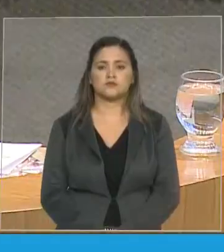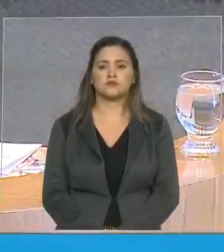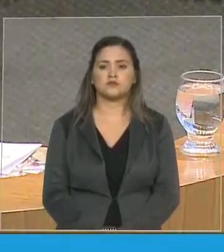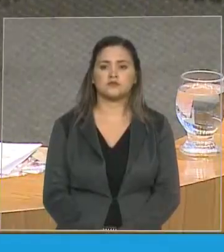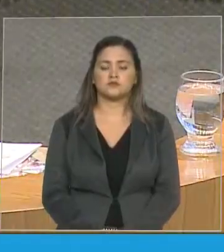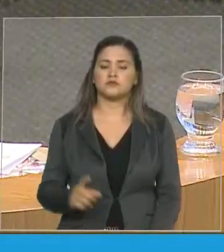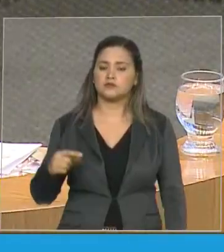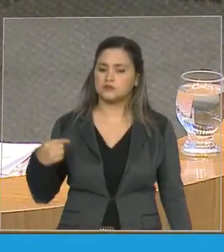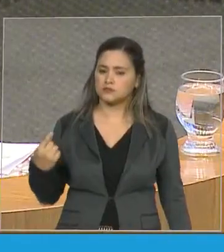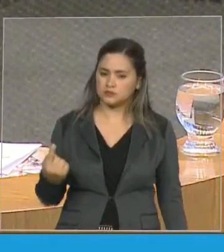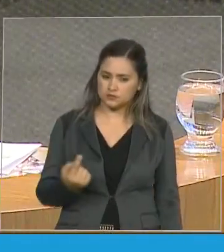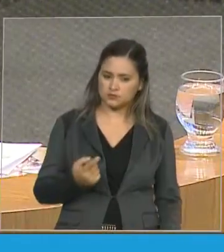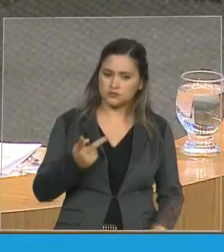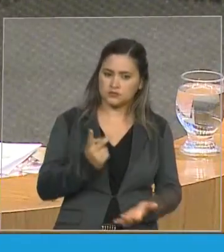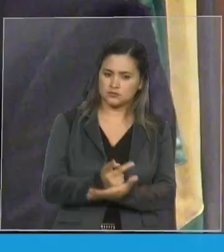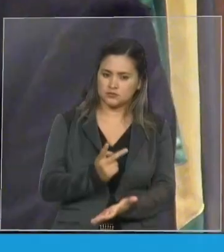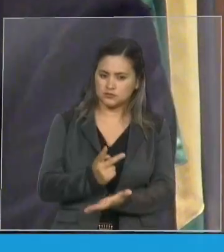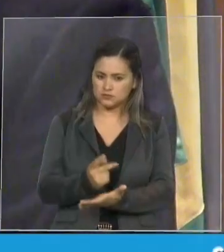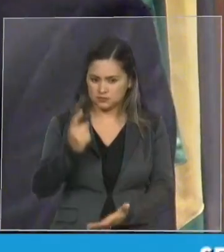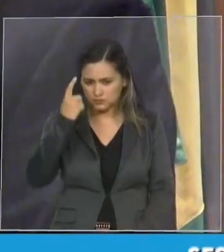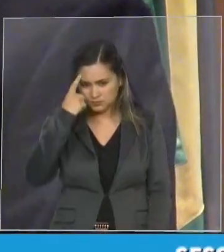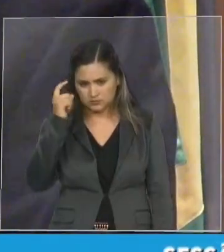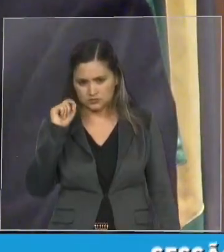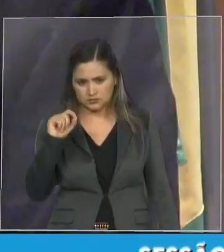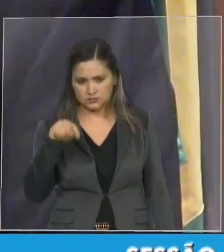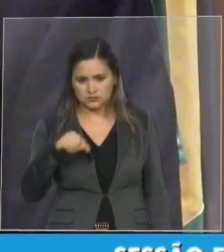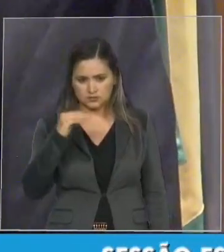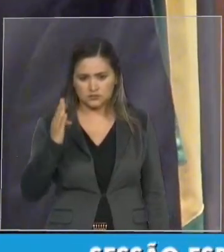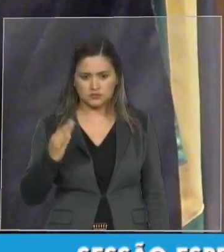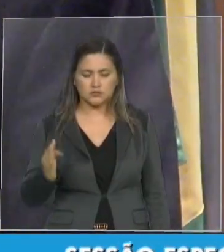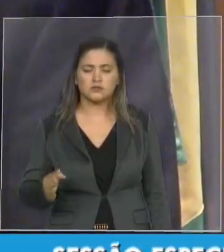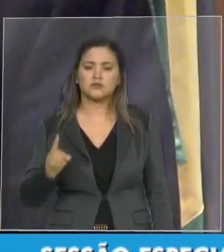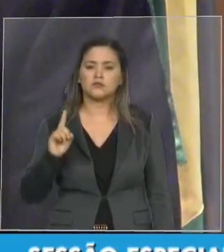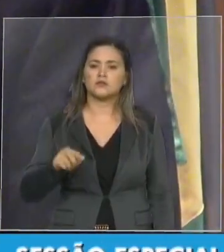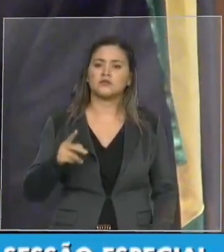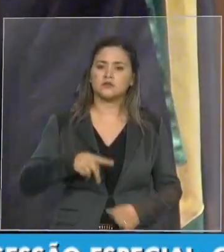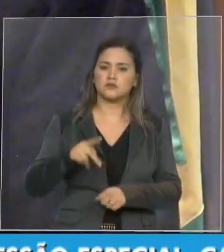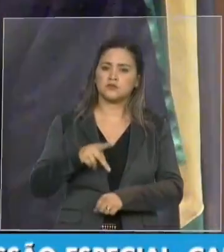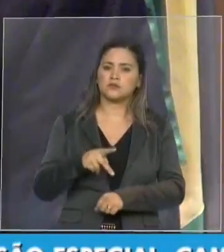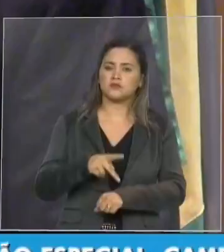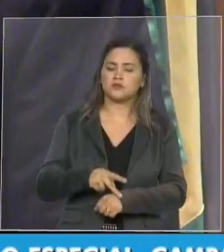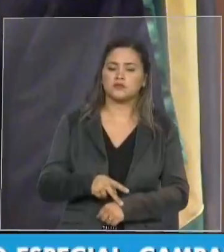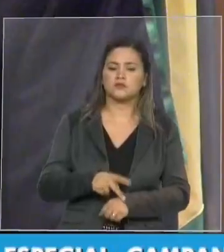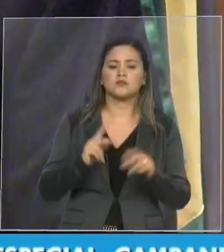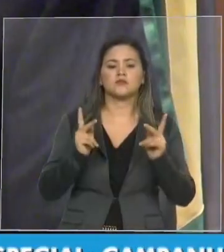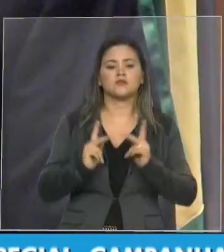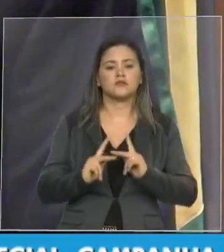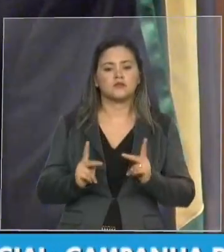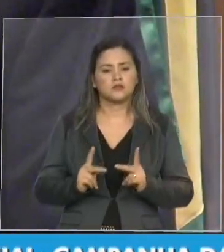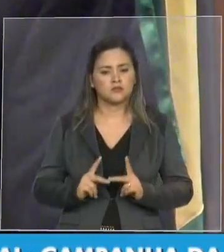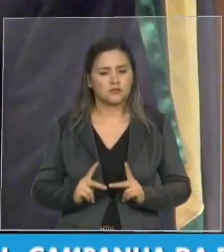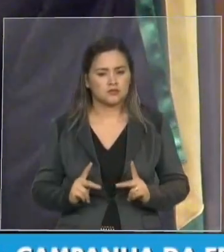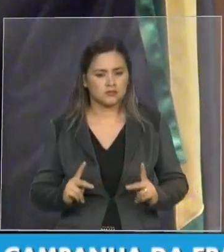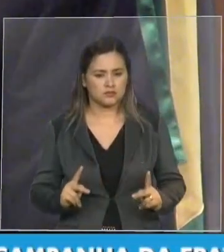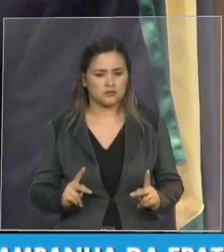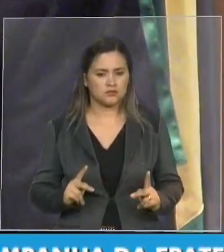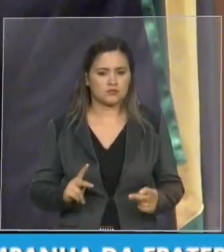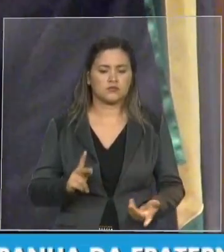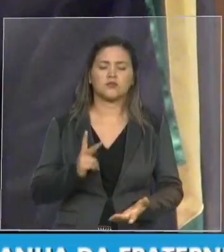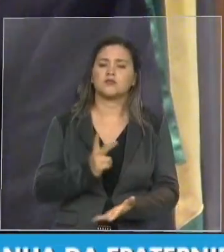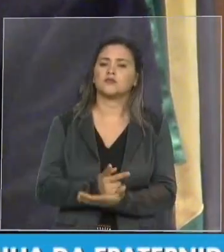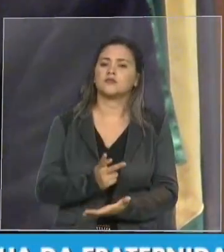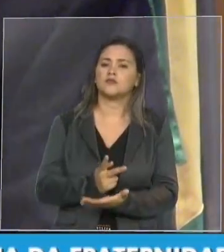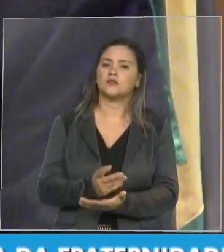como um país cordial, um país que sempre preferiu buscar as soluções dos